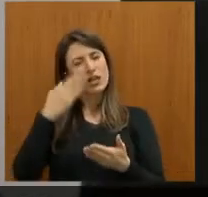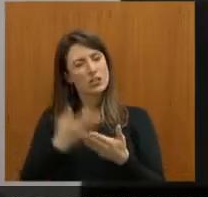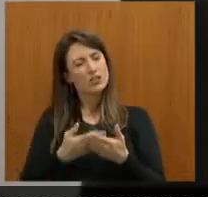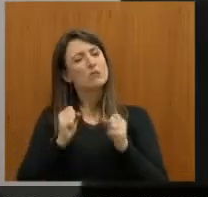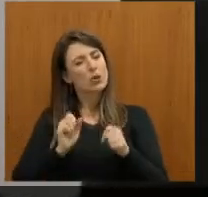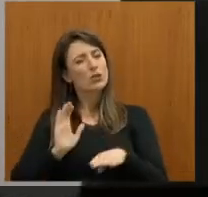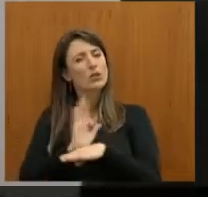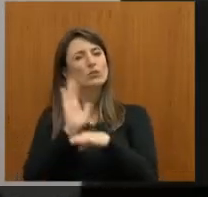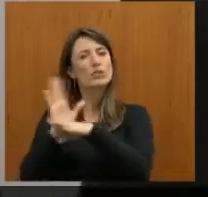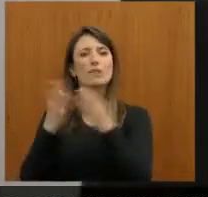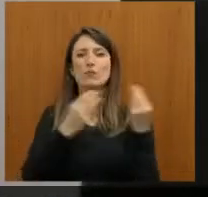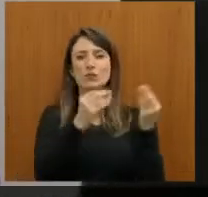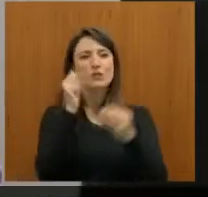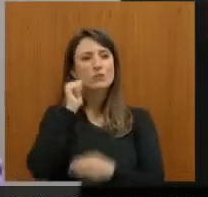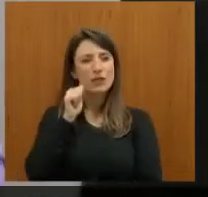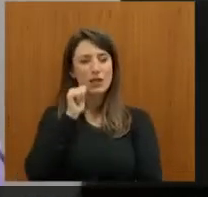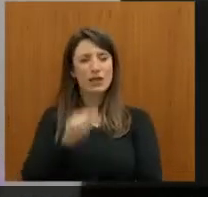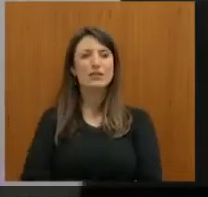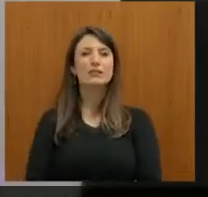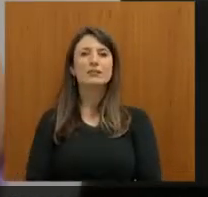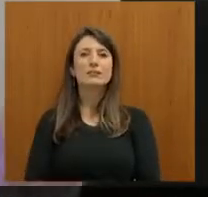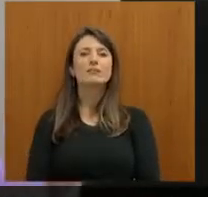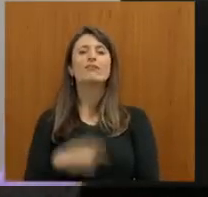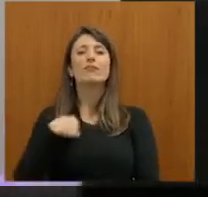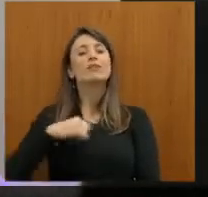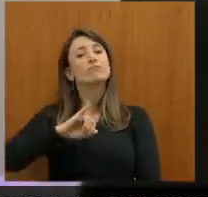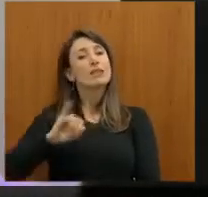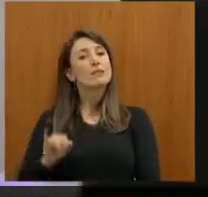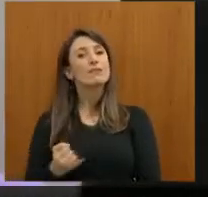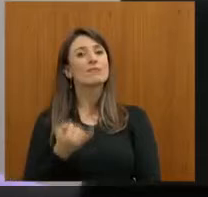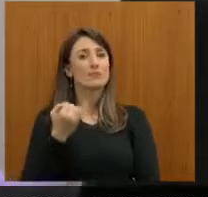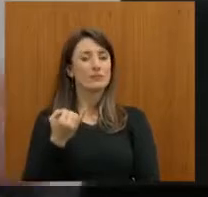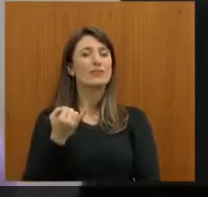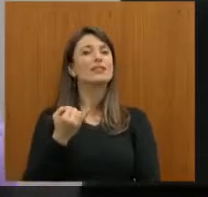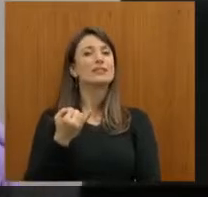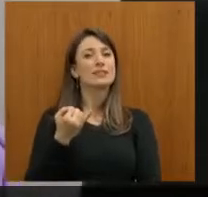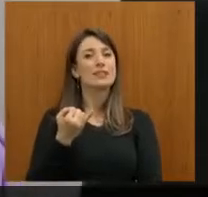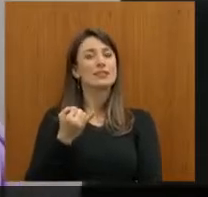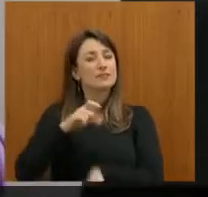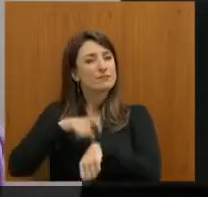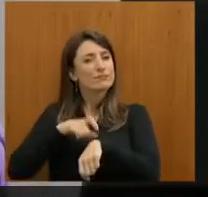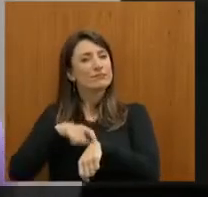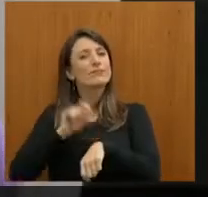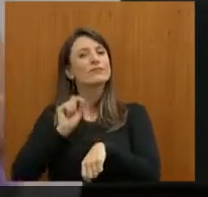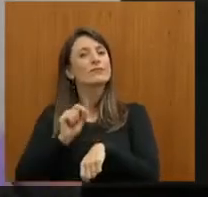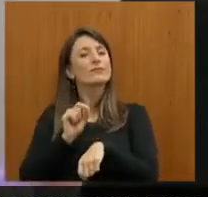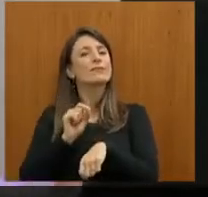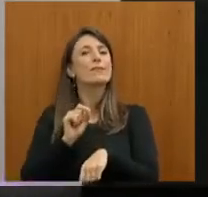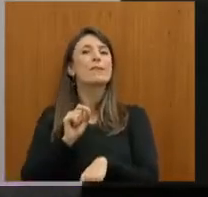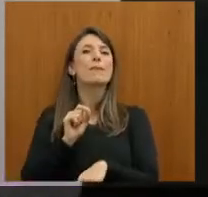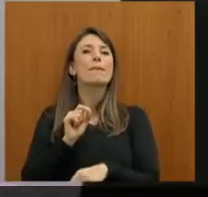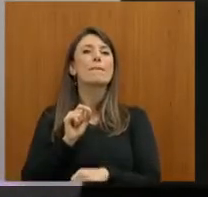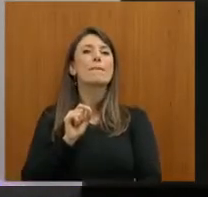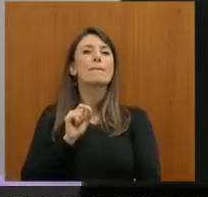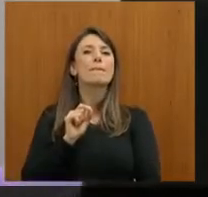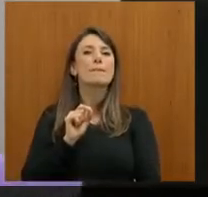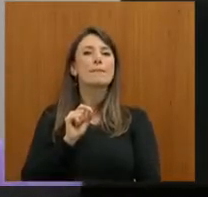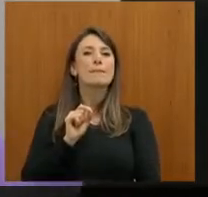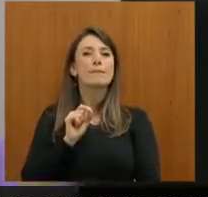é quero aproveitar Nossa oportunidade para compartilhar é